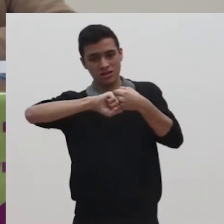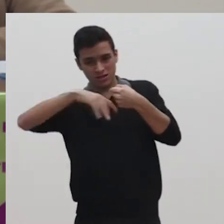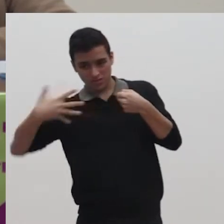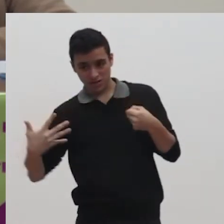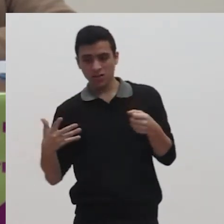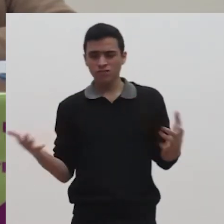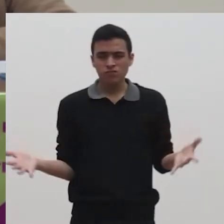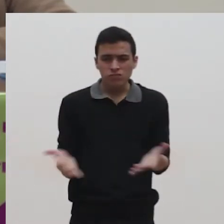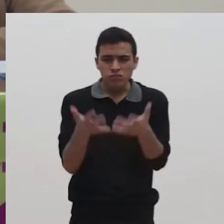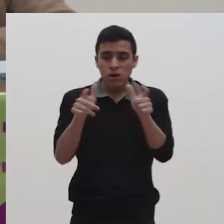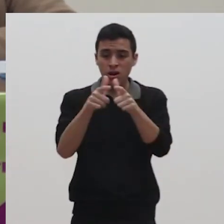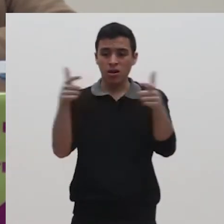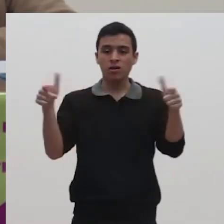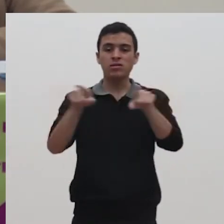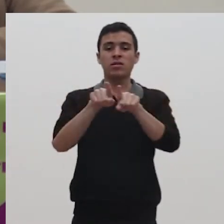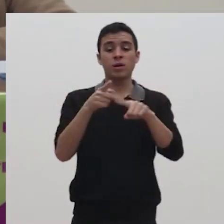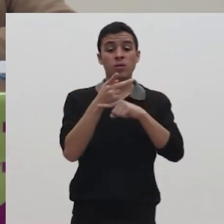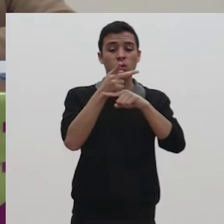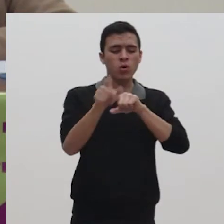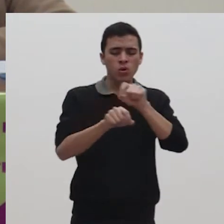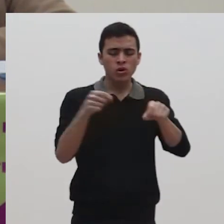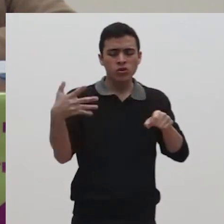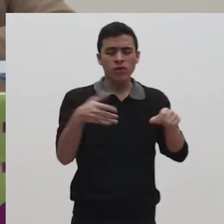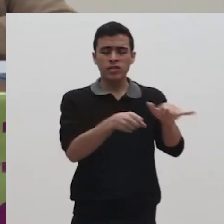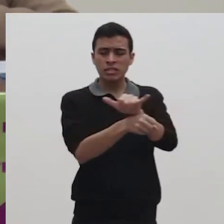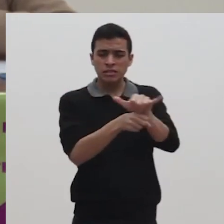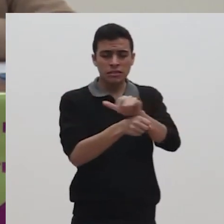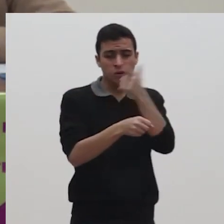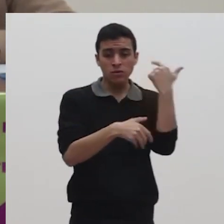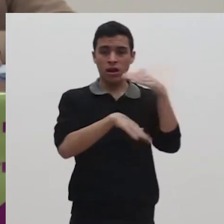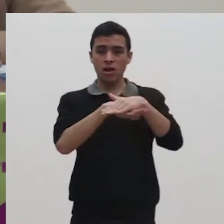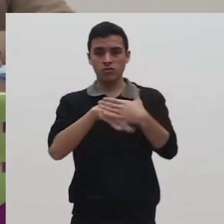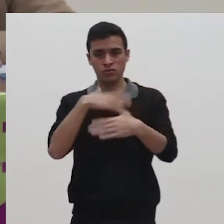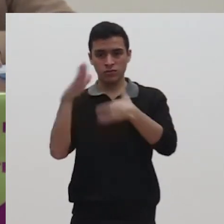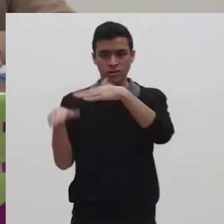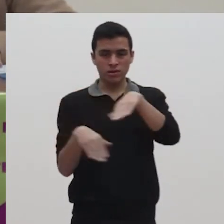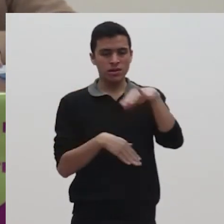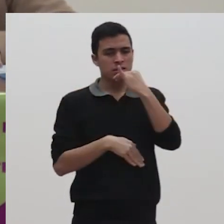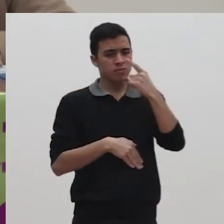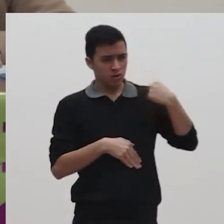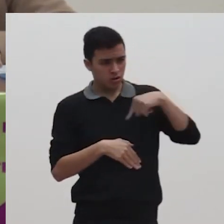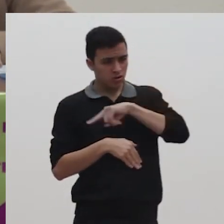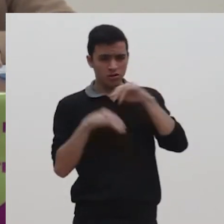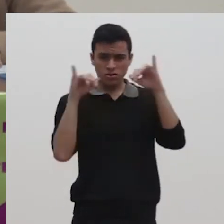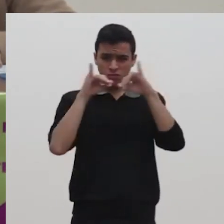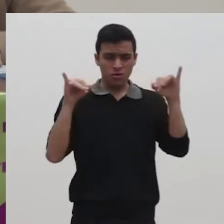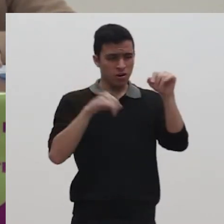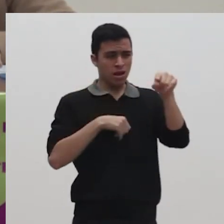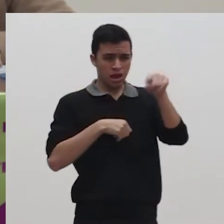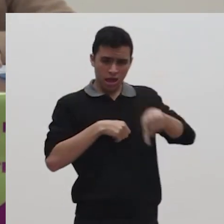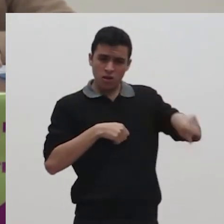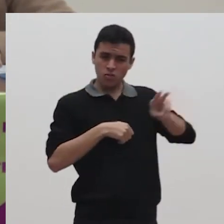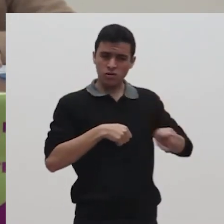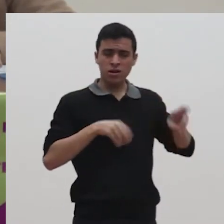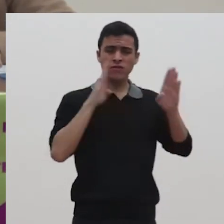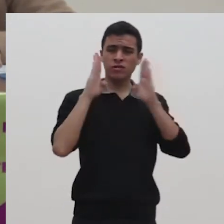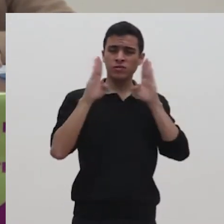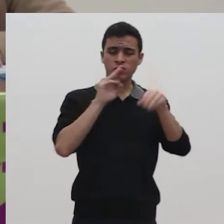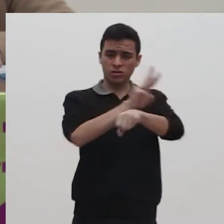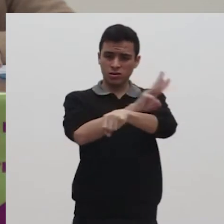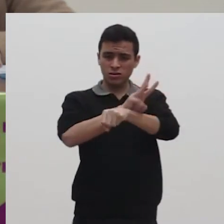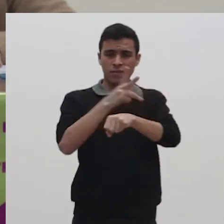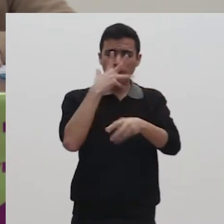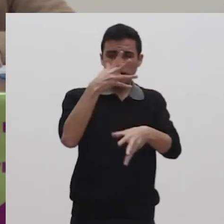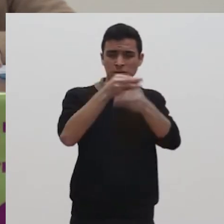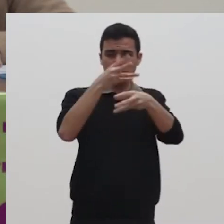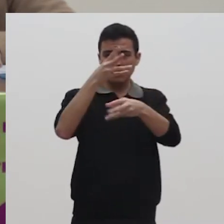crescentemente, nós temos que buscar novos instrumentos, inclusive nessa campanha, como nós temos no nosso Facebook, no nosso site, para incrementar